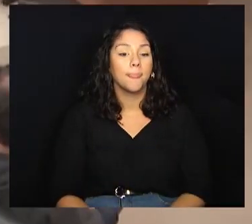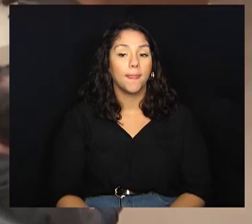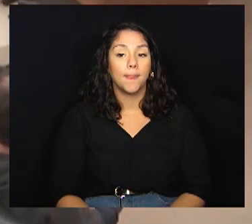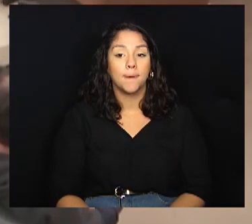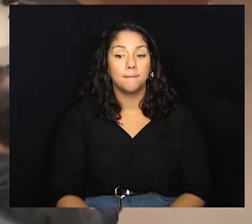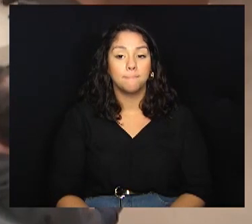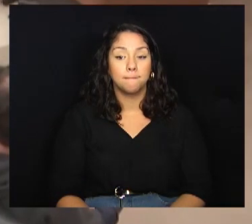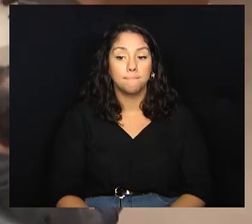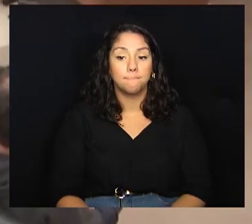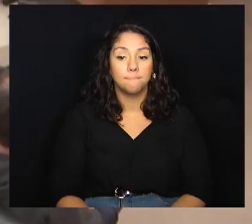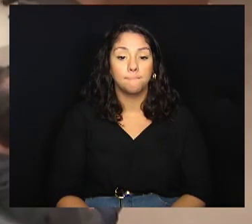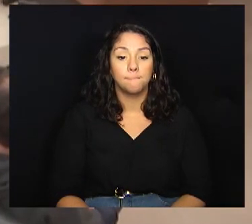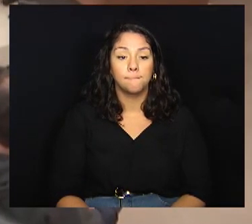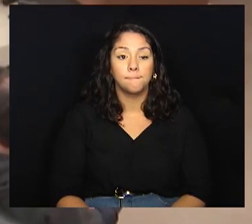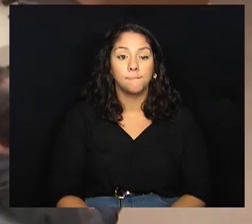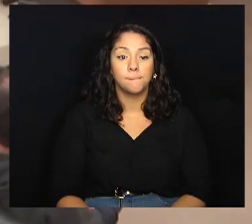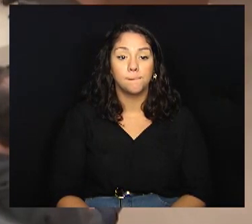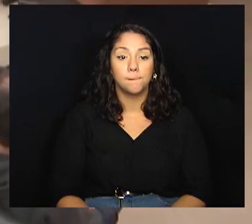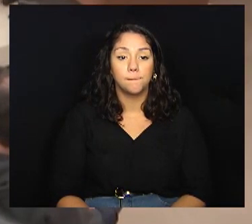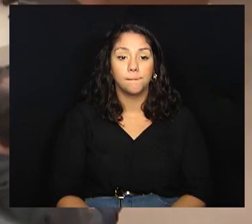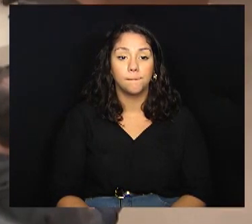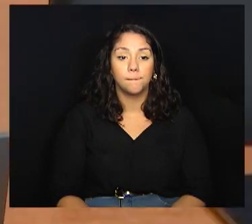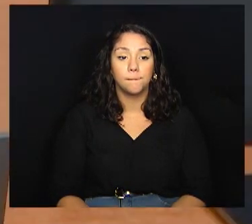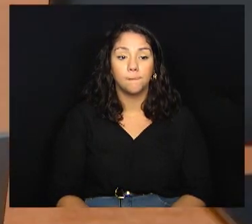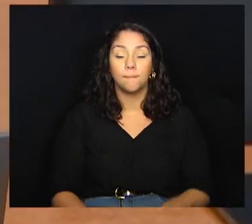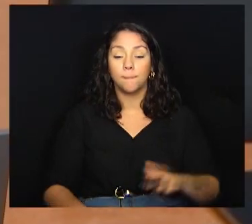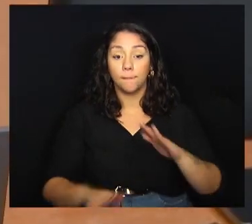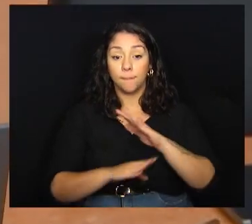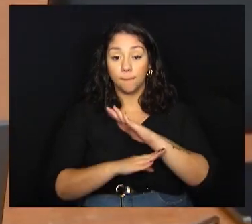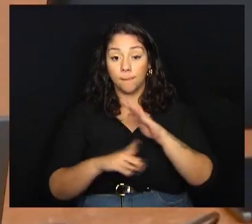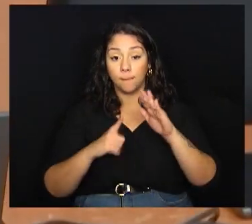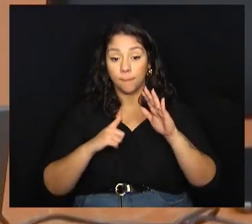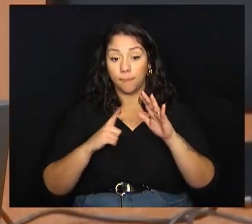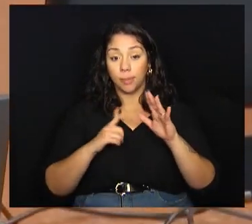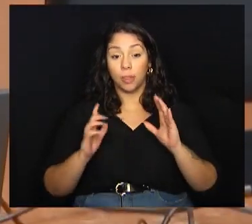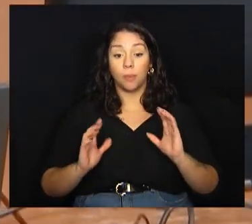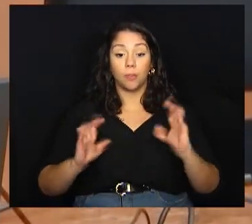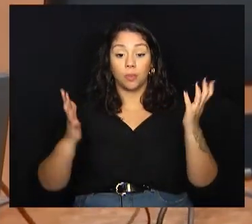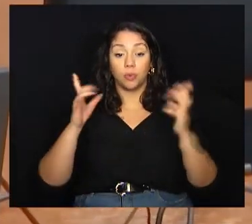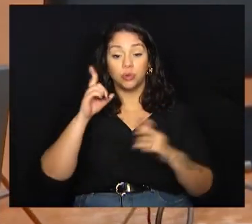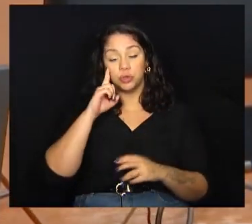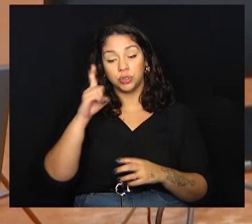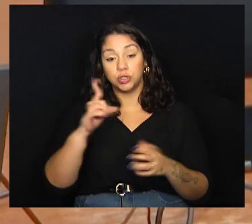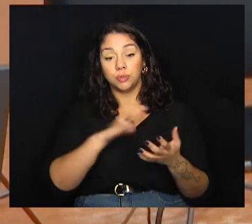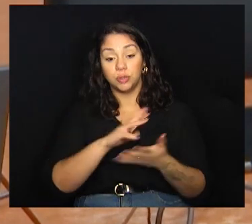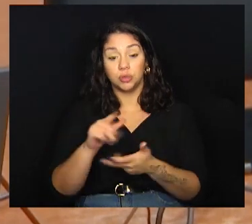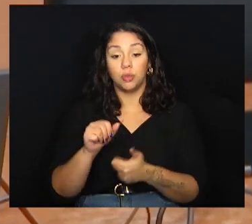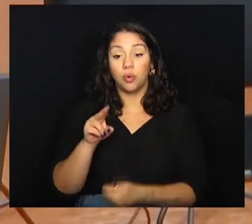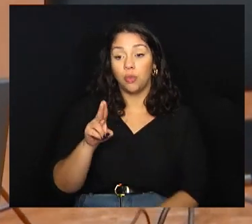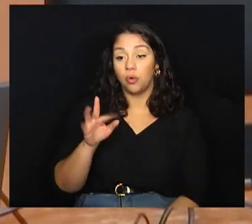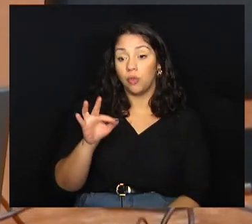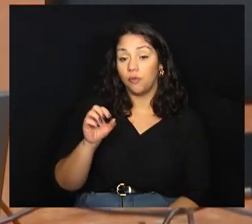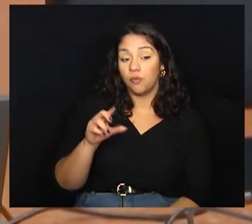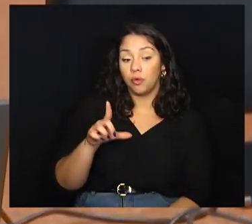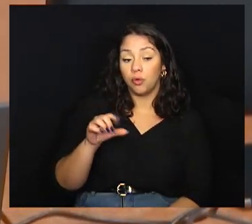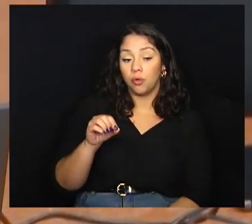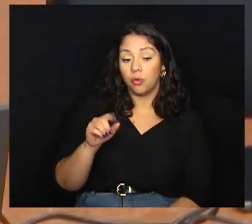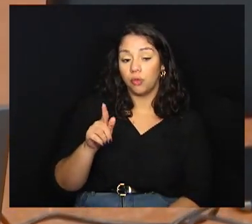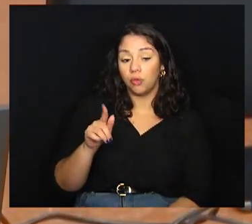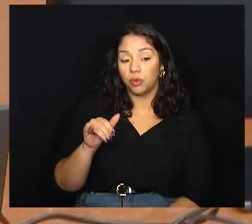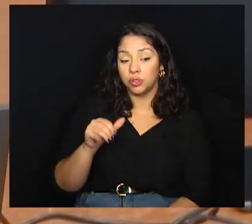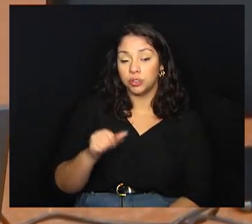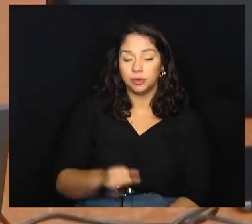A Câmara Municipal de Campinas sediou as comemorações do Dia Municipal da Ufologia. Esse processo